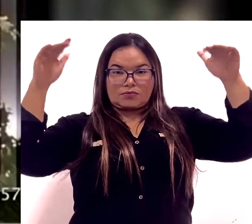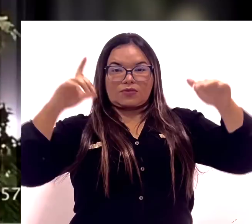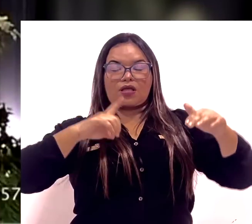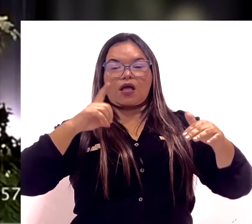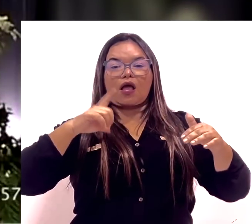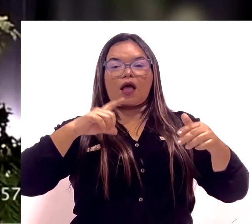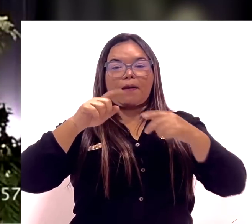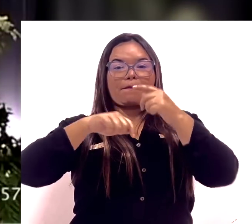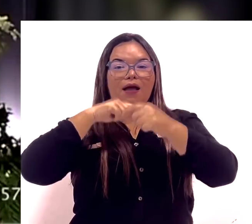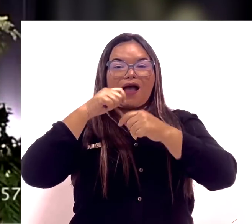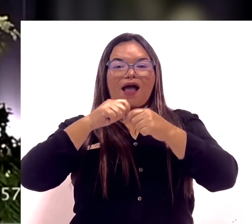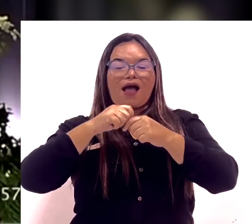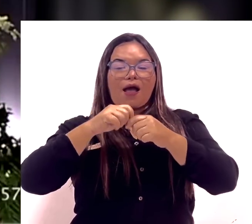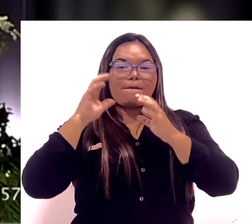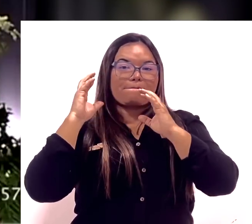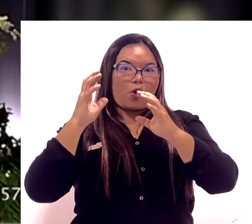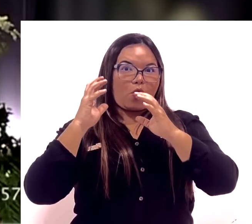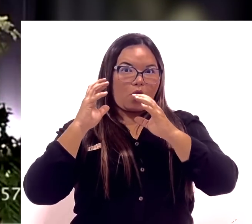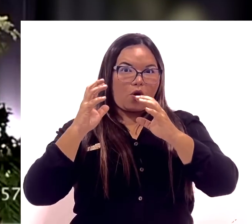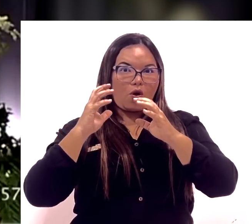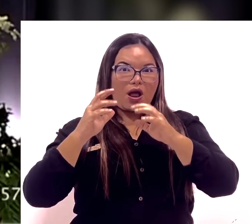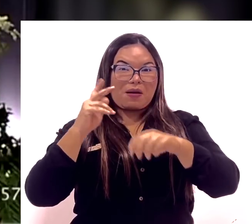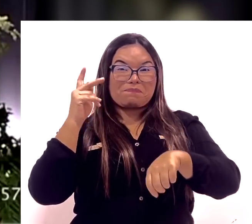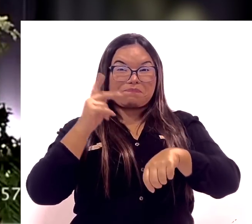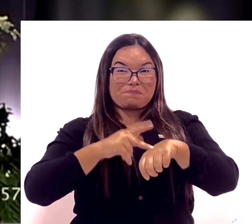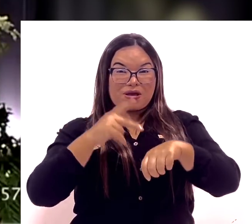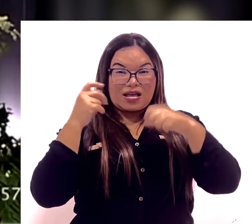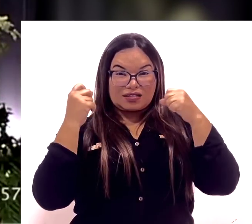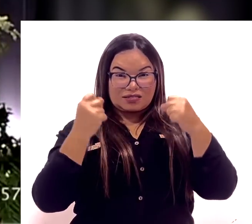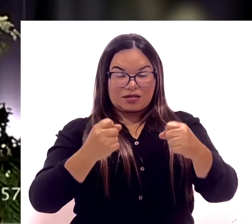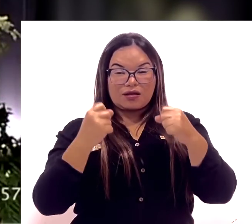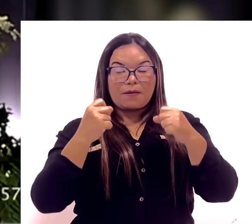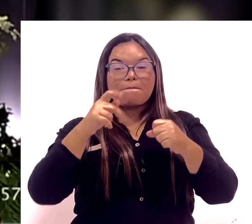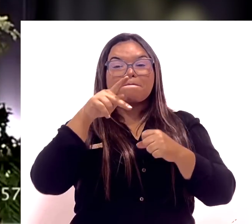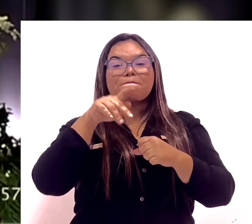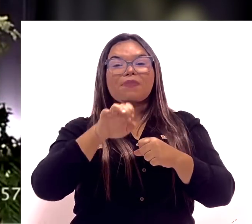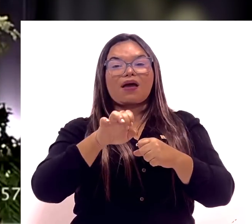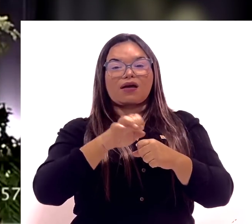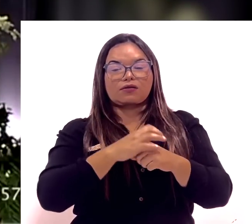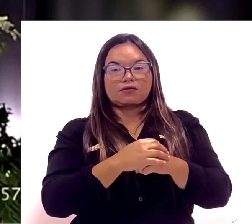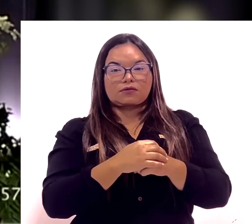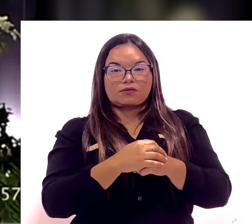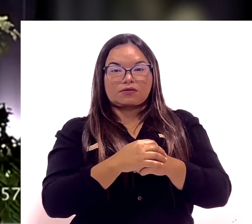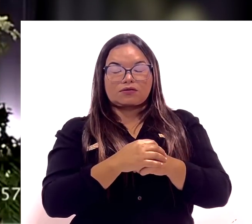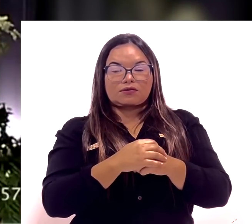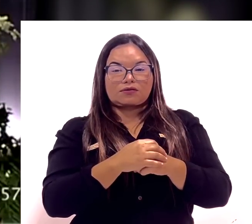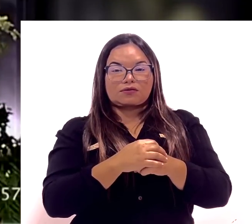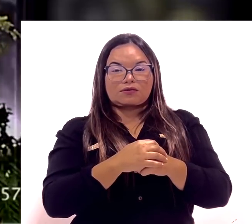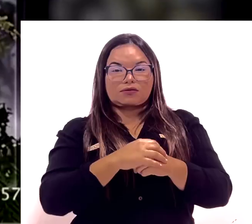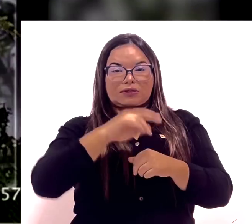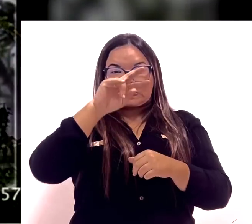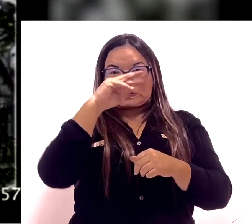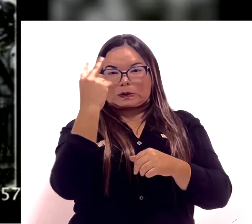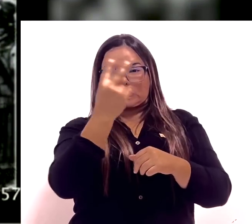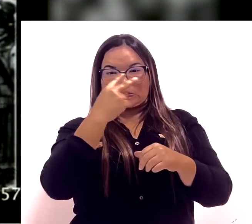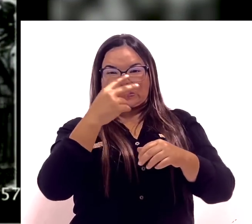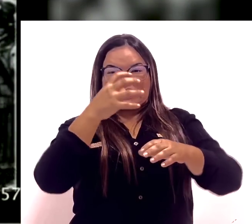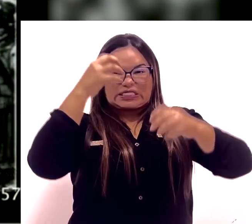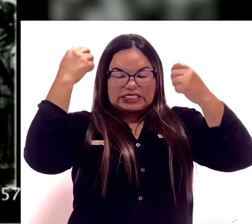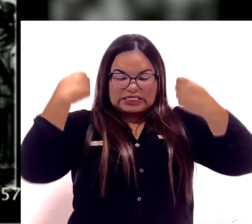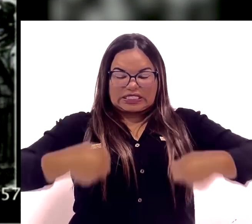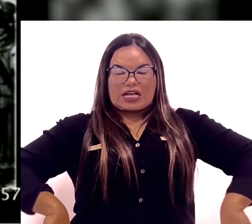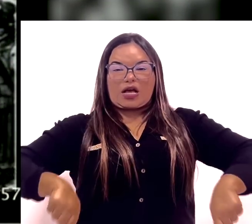bola a uma estante alta, esta pedra pesada, nos pés, e ela rolava para baixo e assim arrancavam os